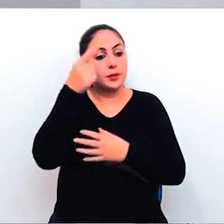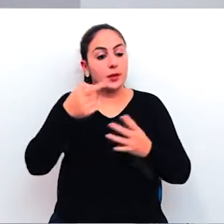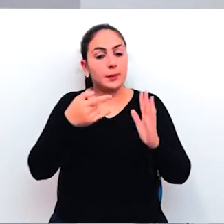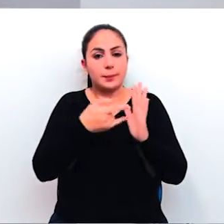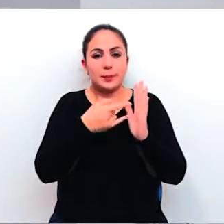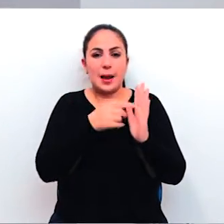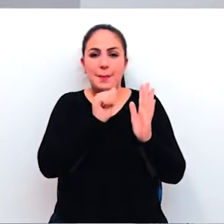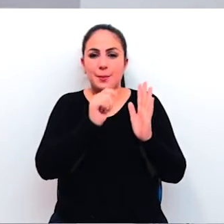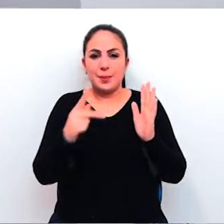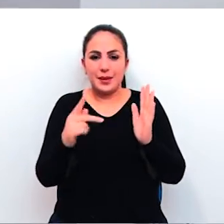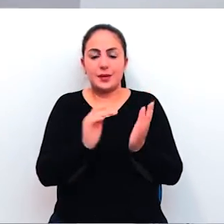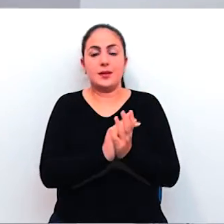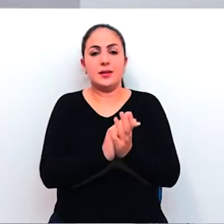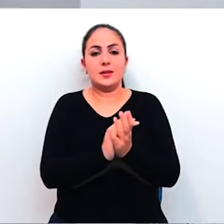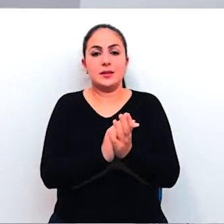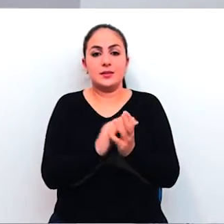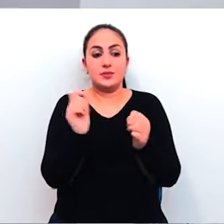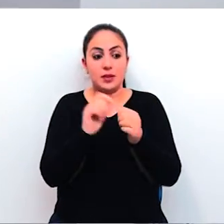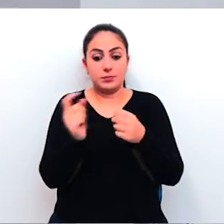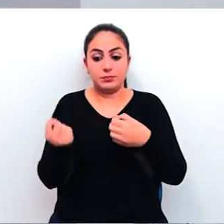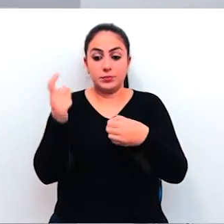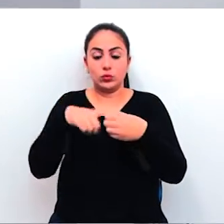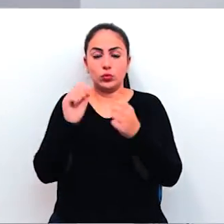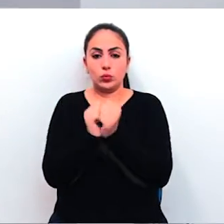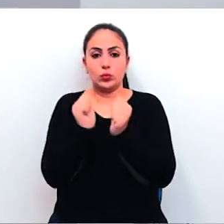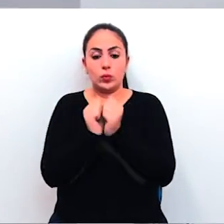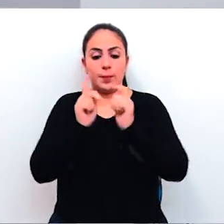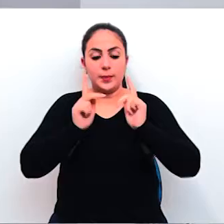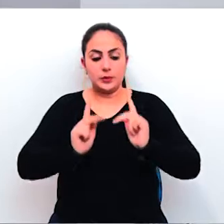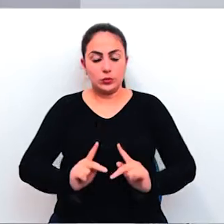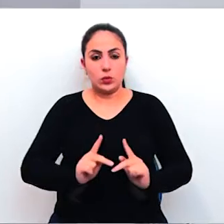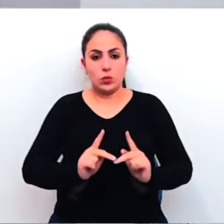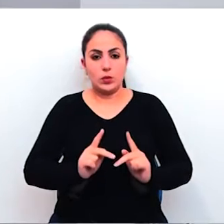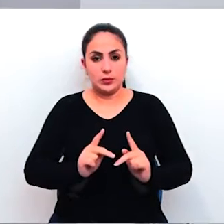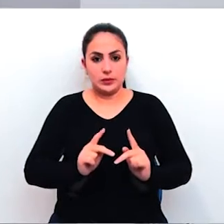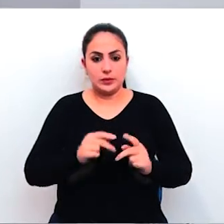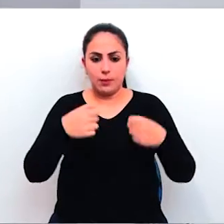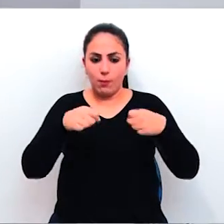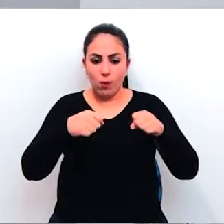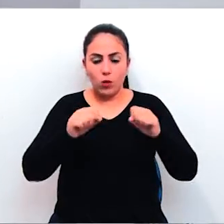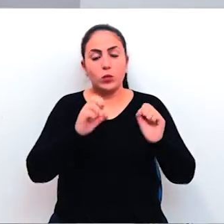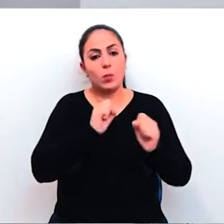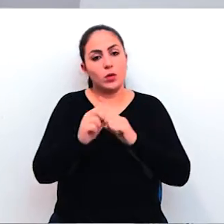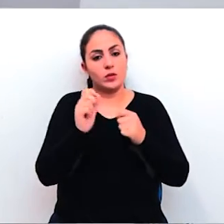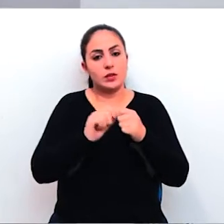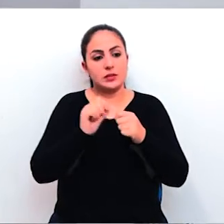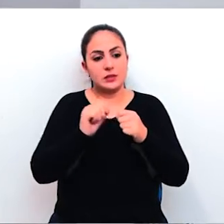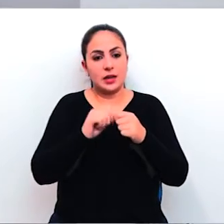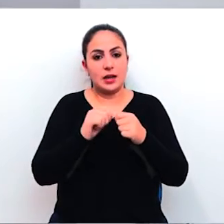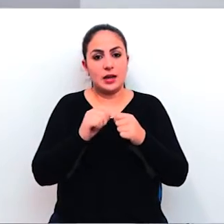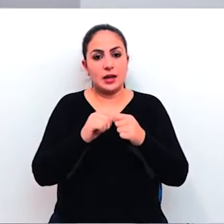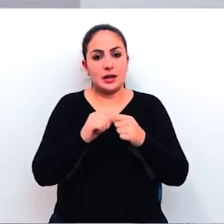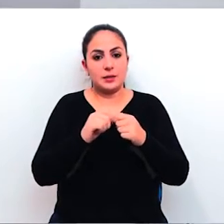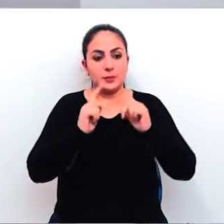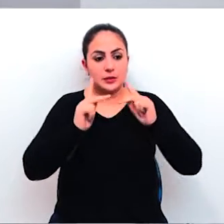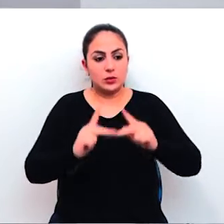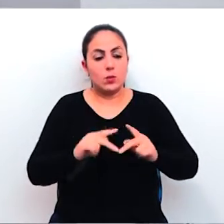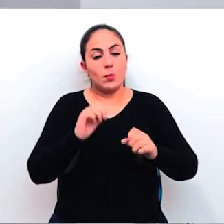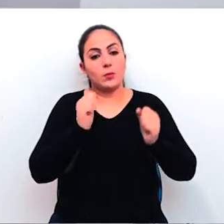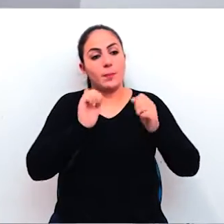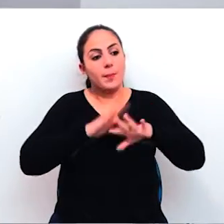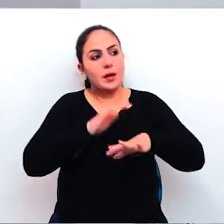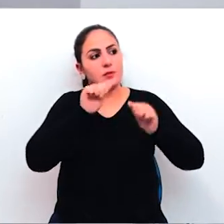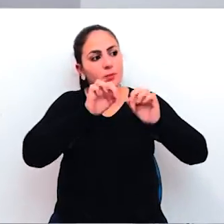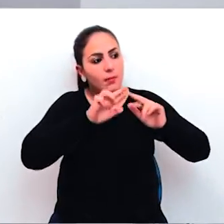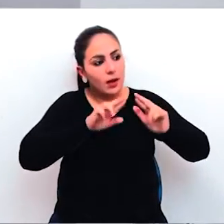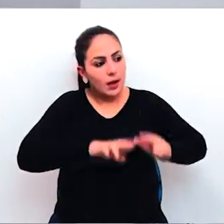um aplicativo faz uma parceria com o motoboy e motoboy esquerda fazer também o transporte de pessoas eles agora poderão ter mais um